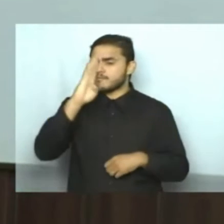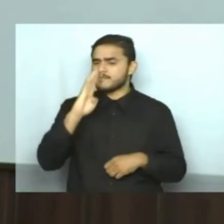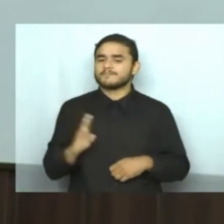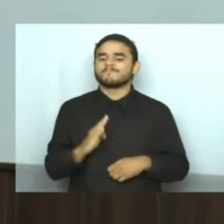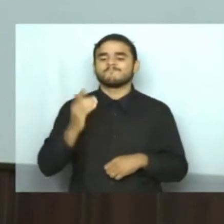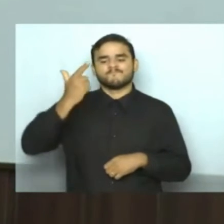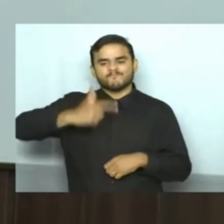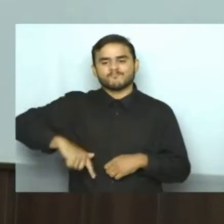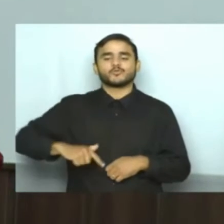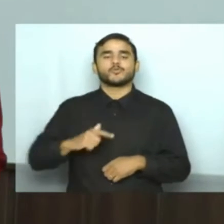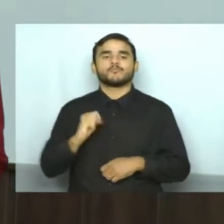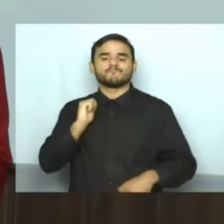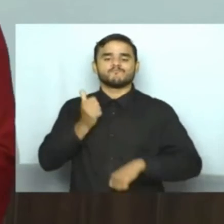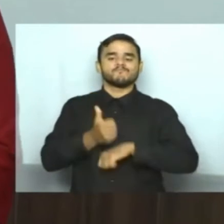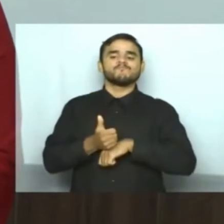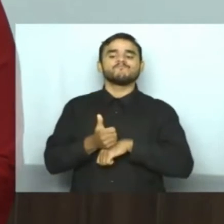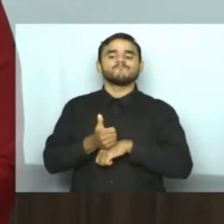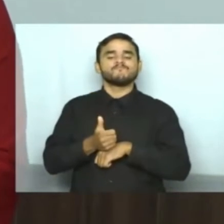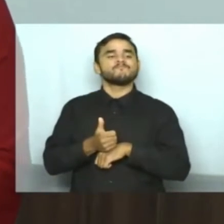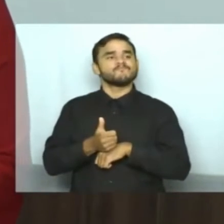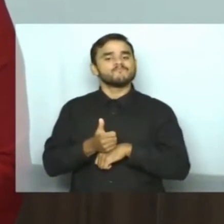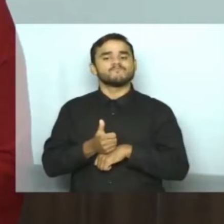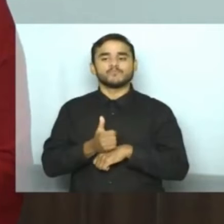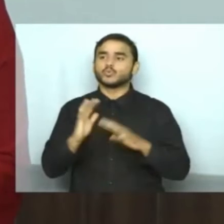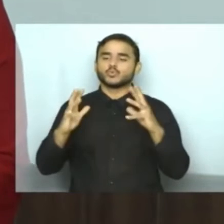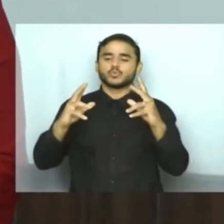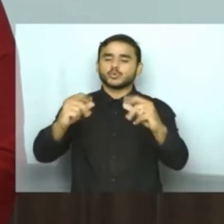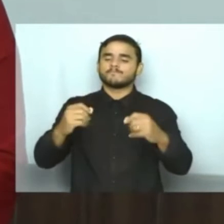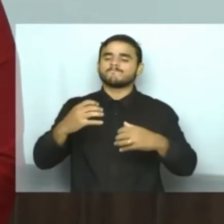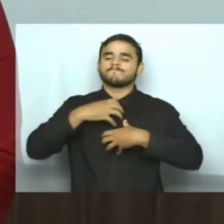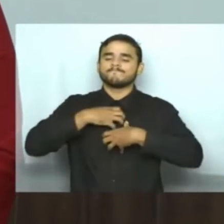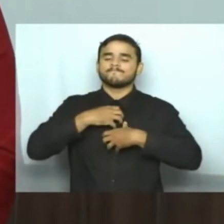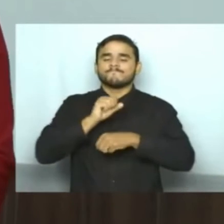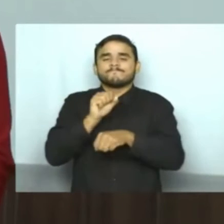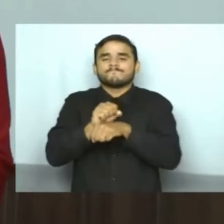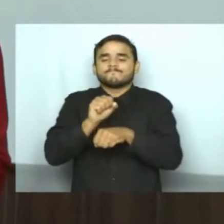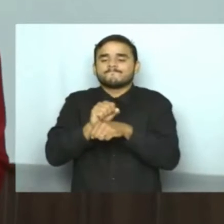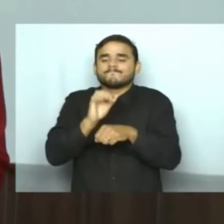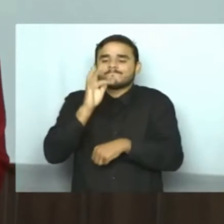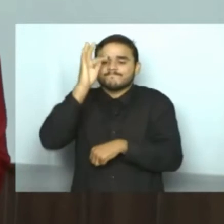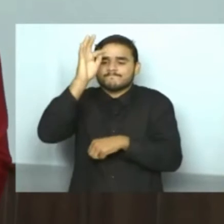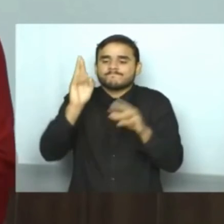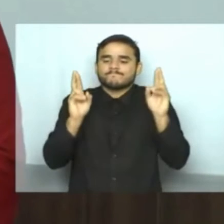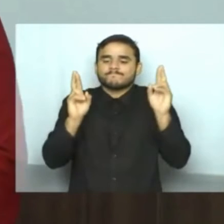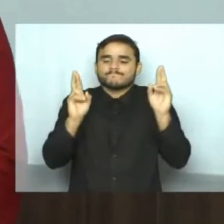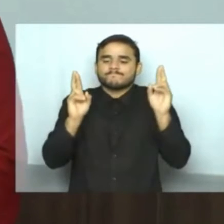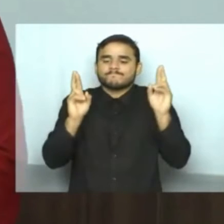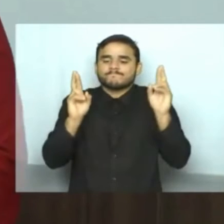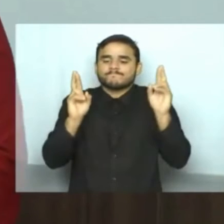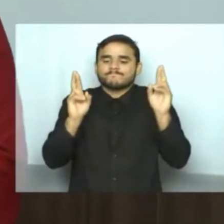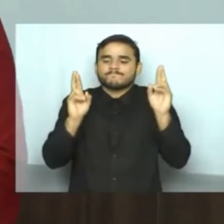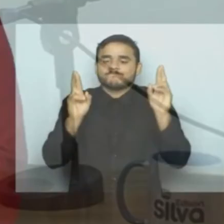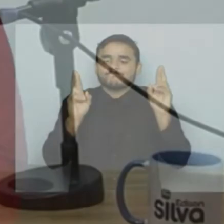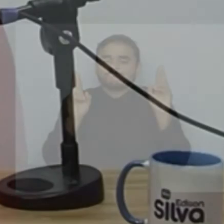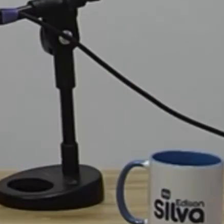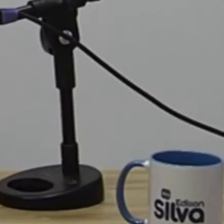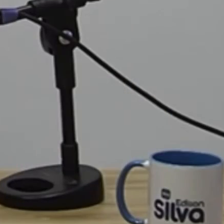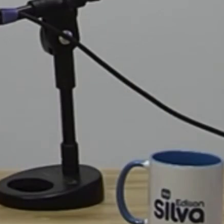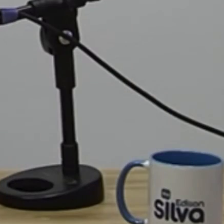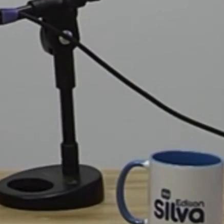de novo, para que as esperanças e os sonhos do nosso povo possam se tornar realidade.